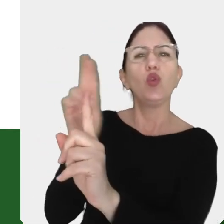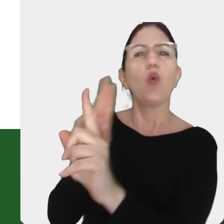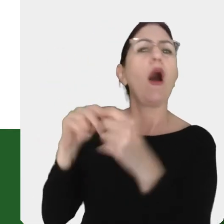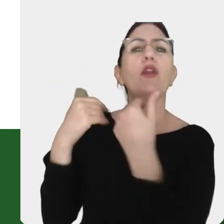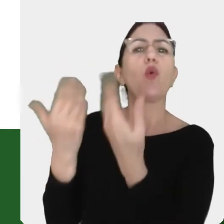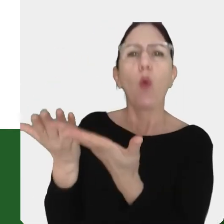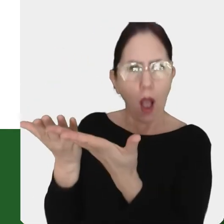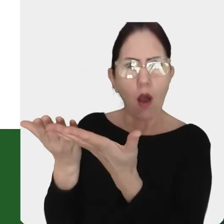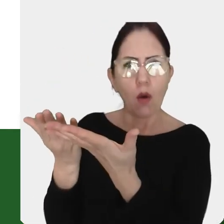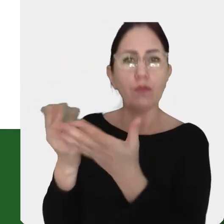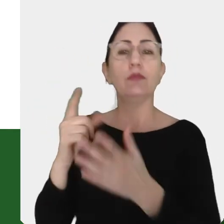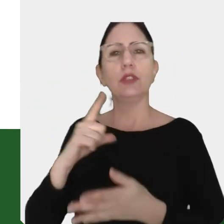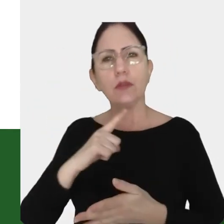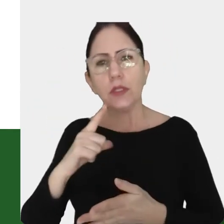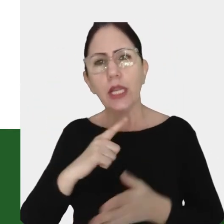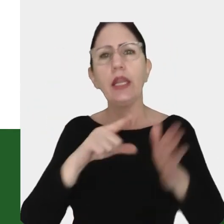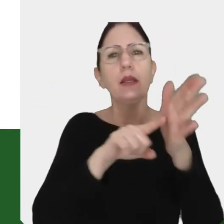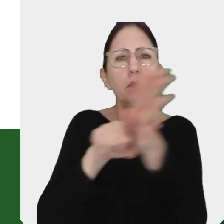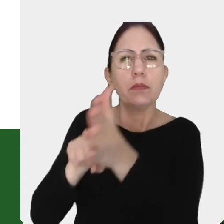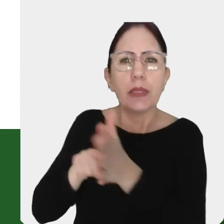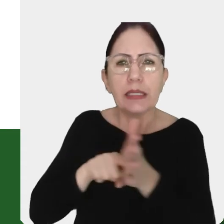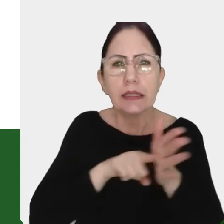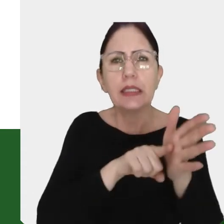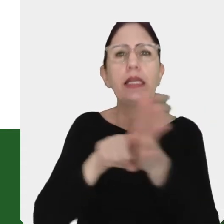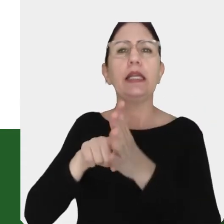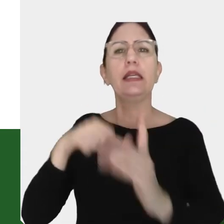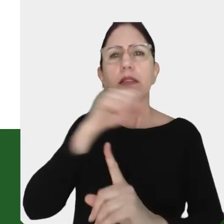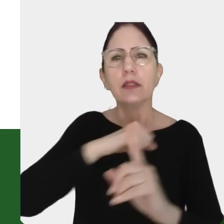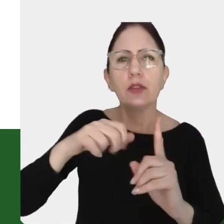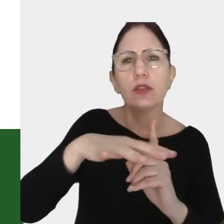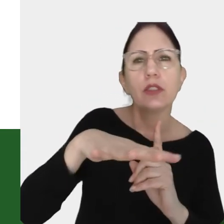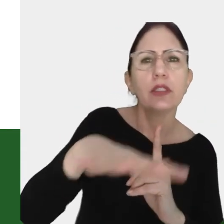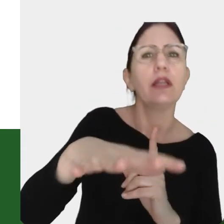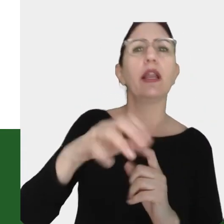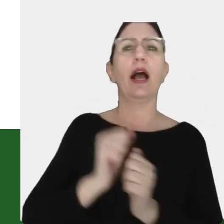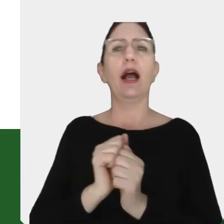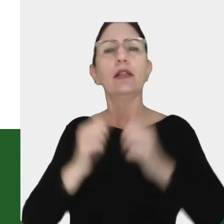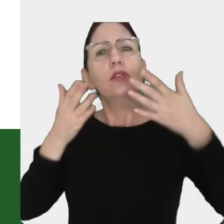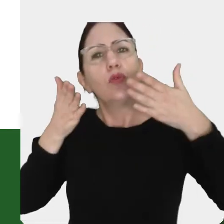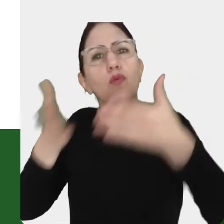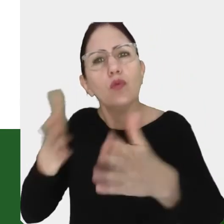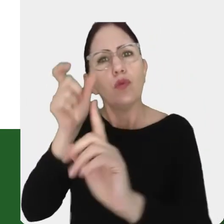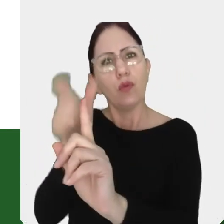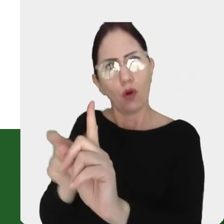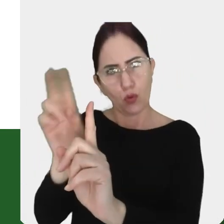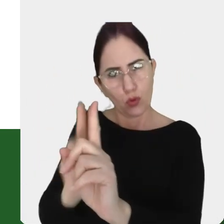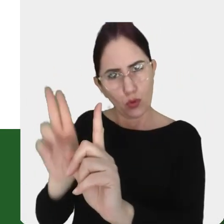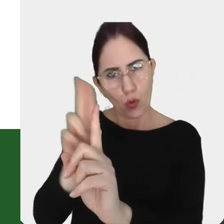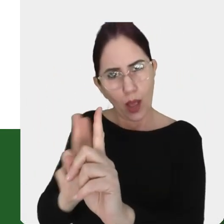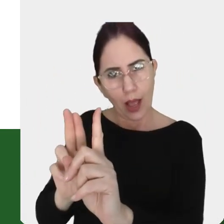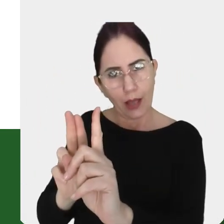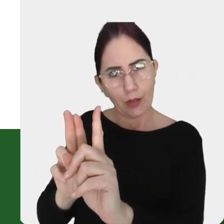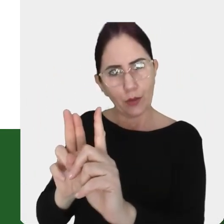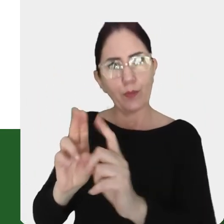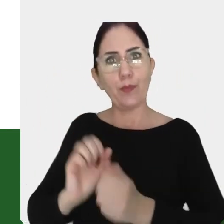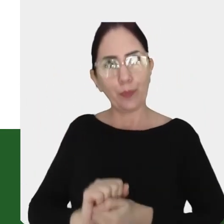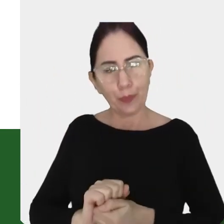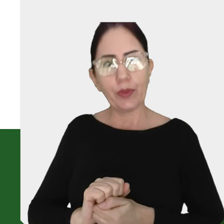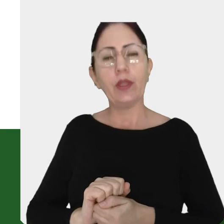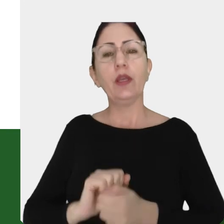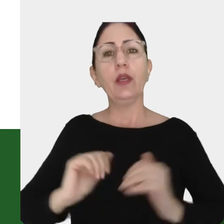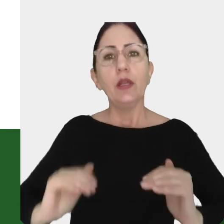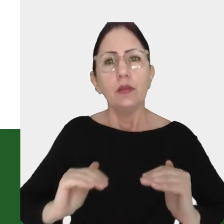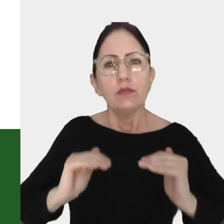Então, tem toda uma pesquisa aqui que pode ser mais ampla, de mercado, ou com foco nos usuários.